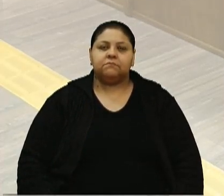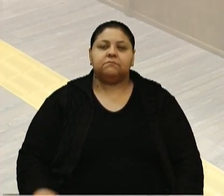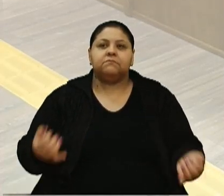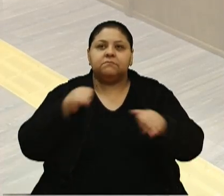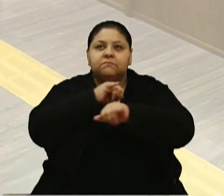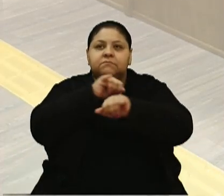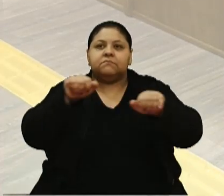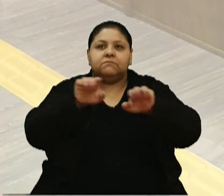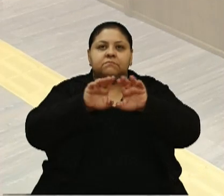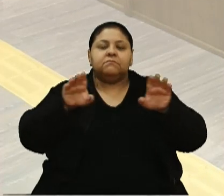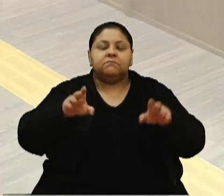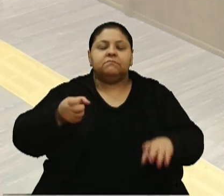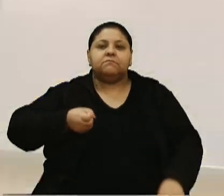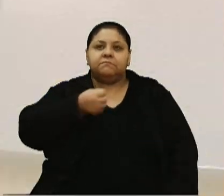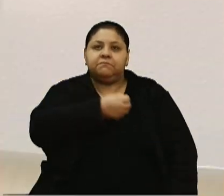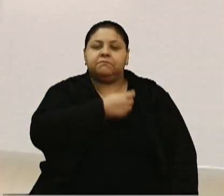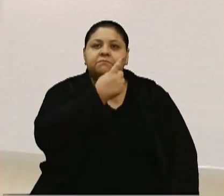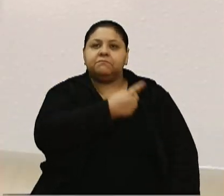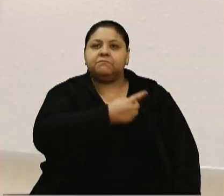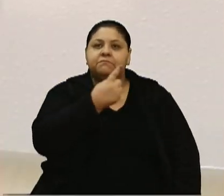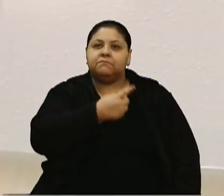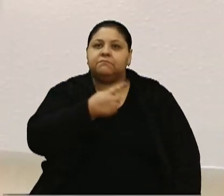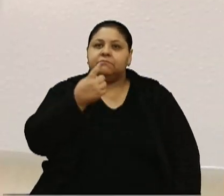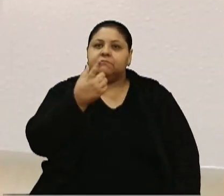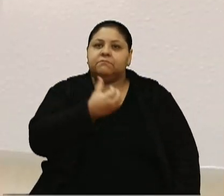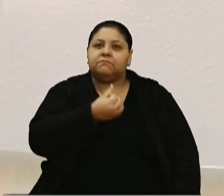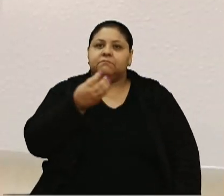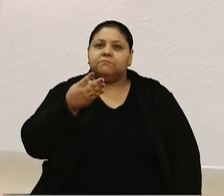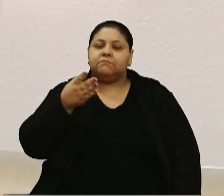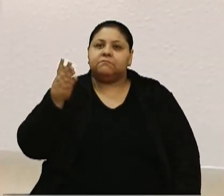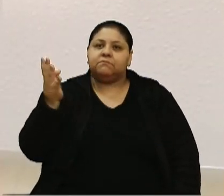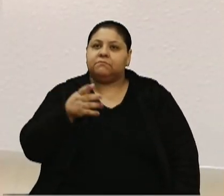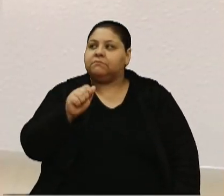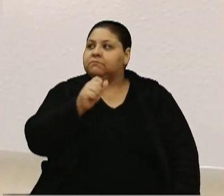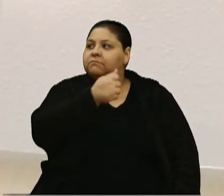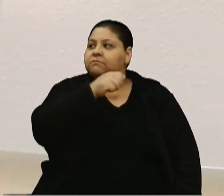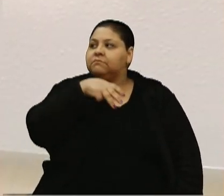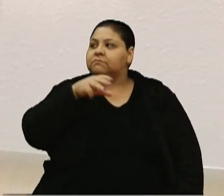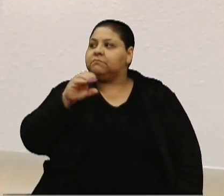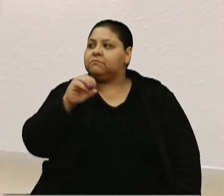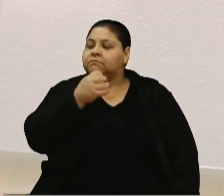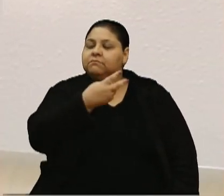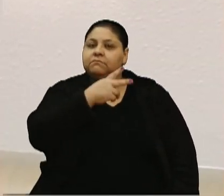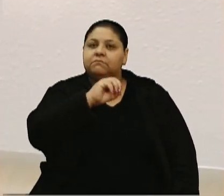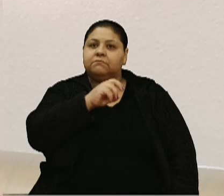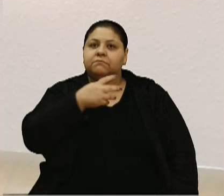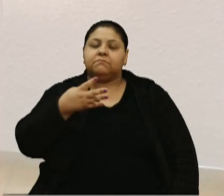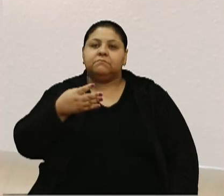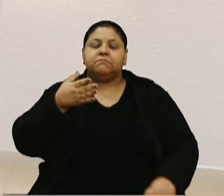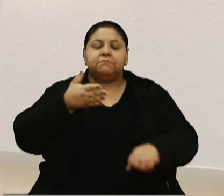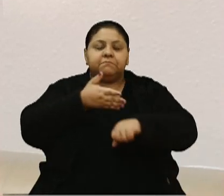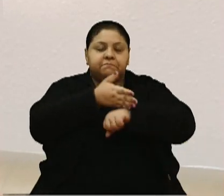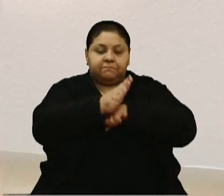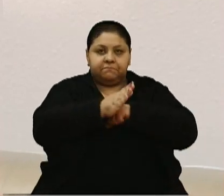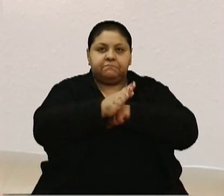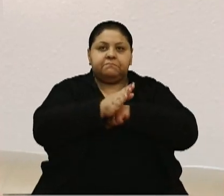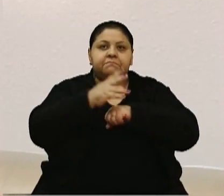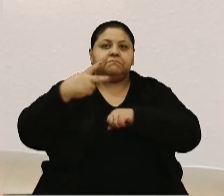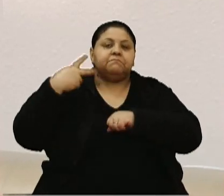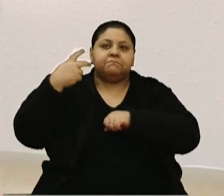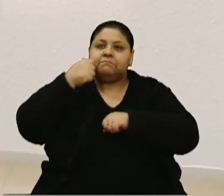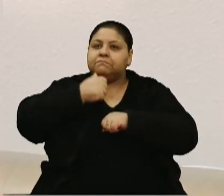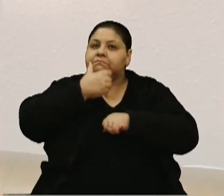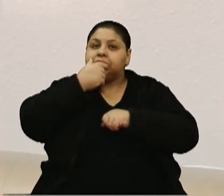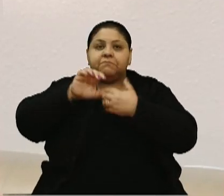Informo que nos termos da resolução de mesa número 1164-A, de 8 de março de 2023, fica assegurada a